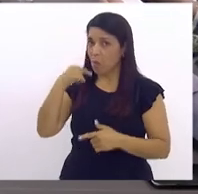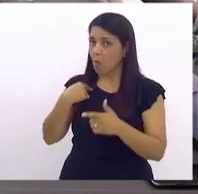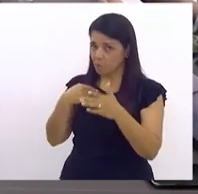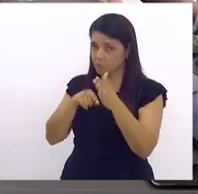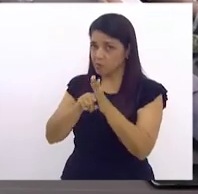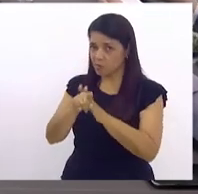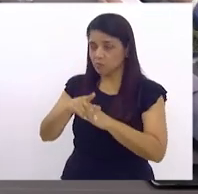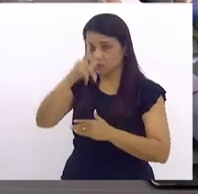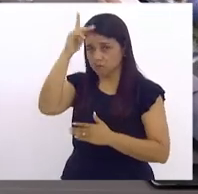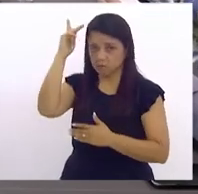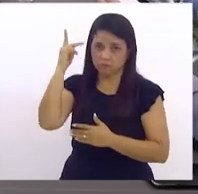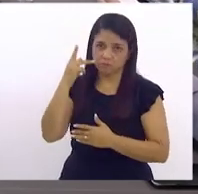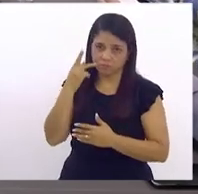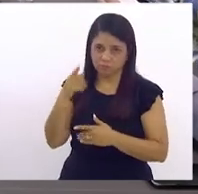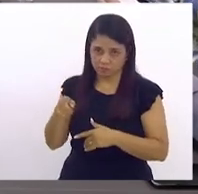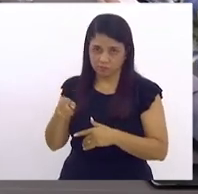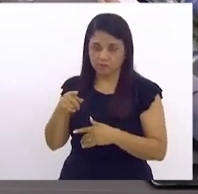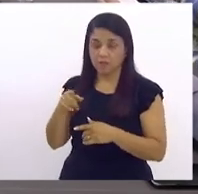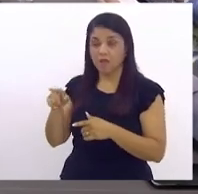pergunta à deputada Verônica Lima.